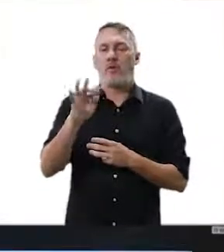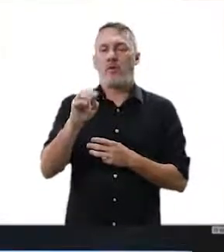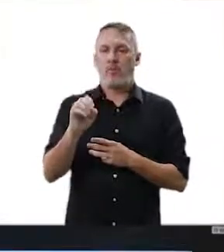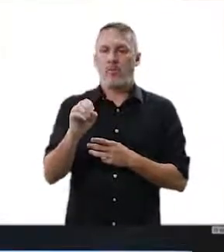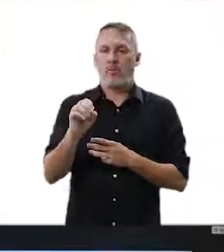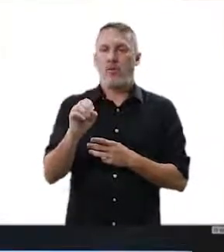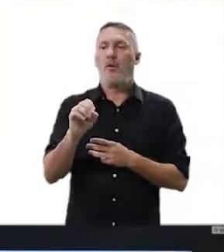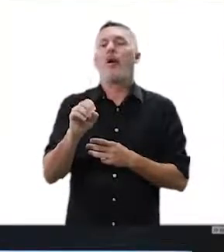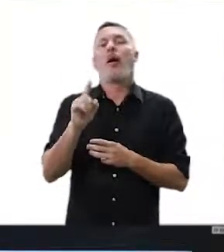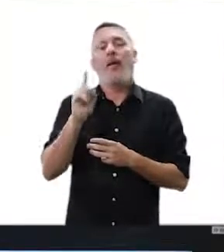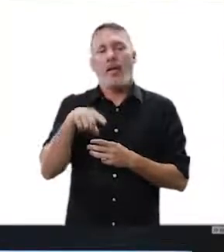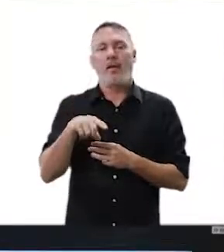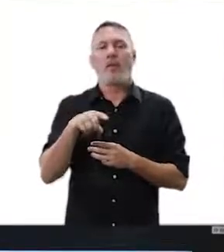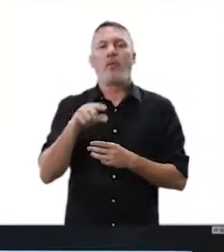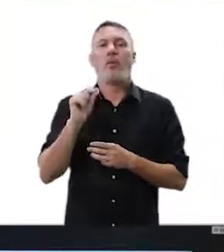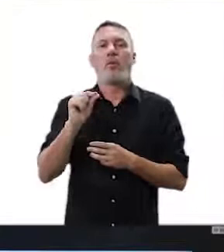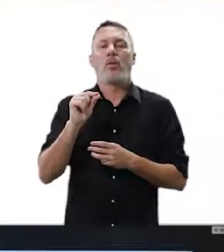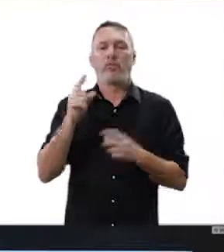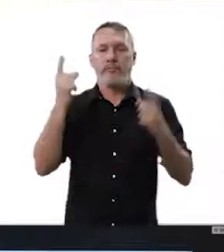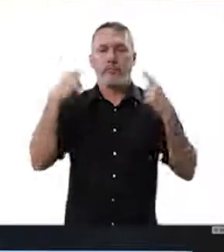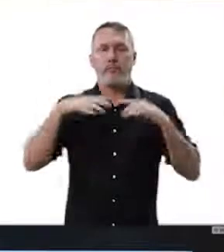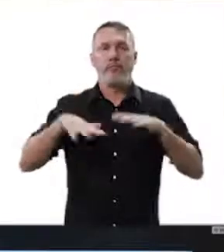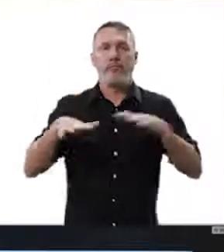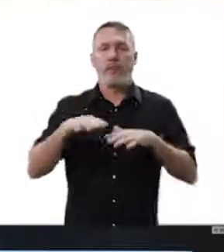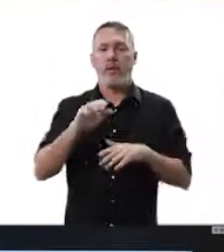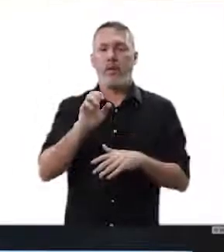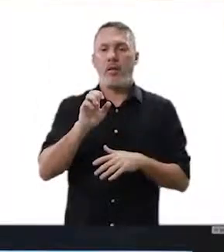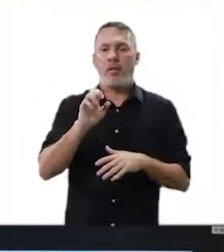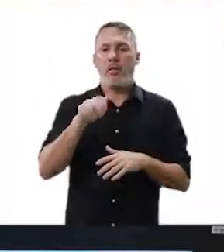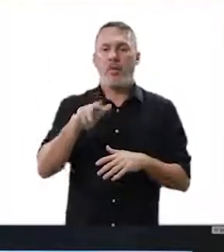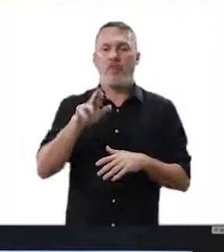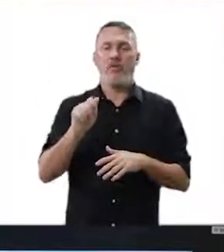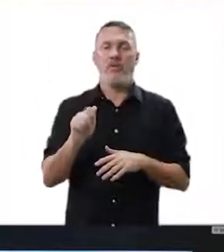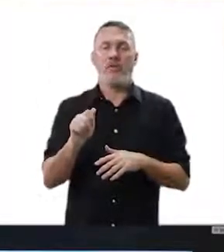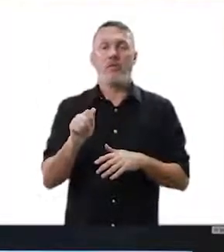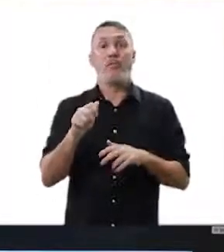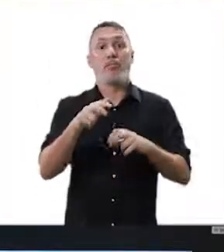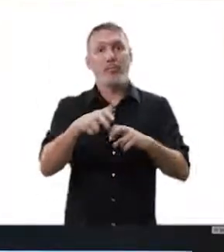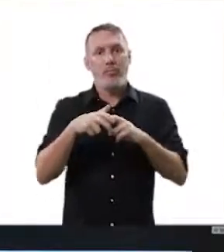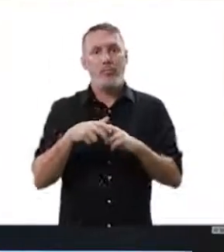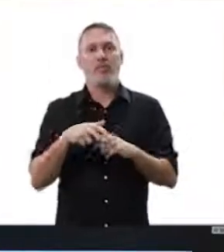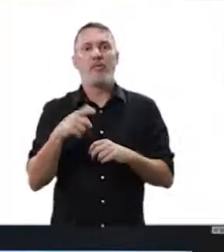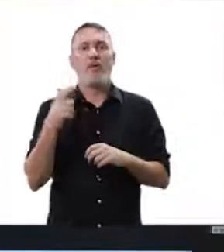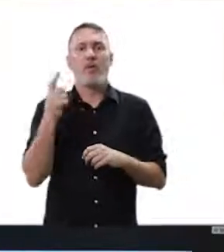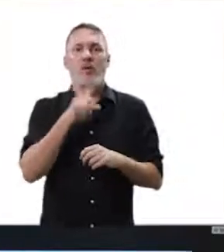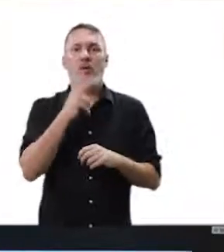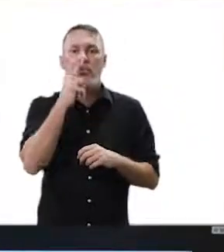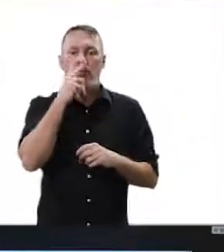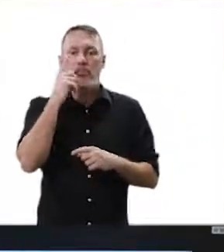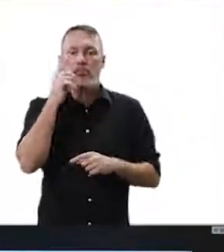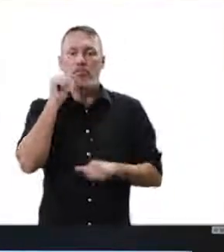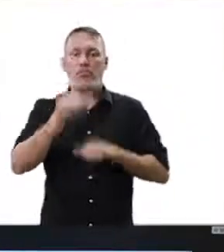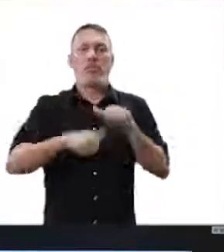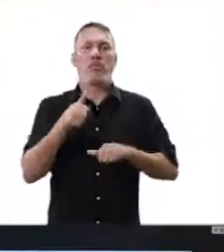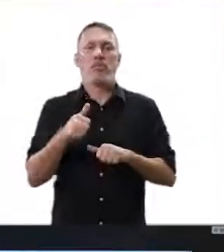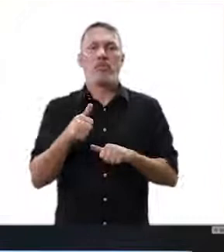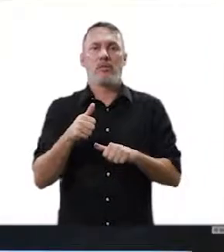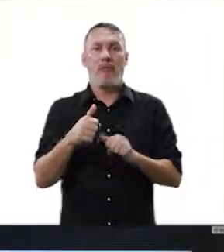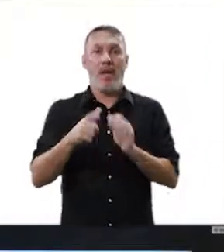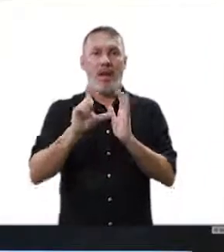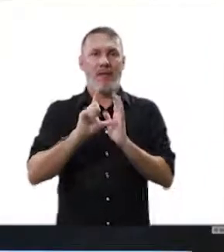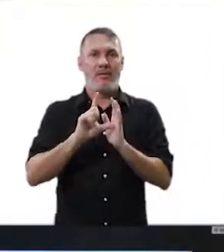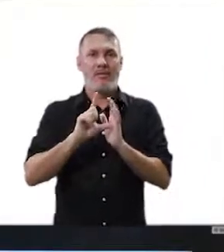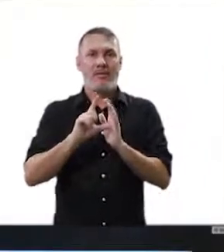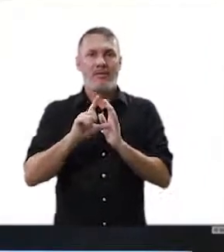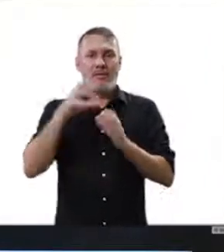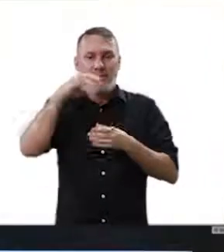sódio que estavam ali para dentro da célula? Eles vão ser jogados para fora dela. Agora que a gente teve a saída